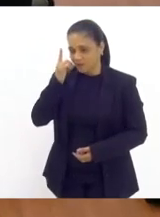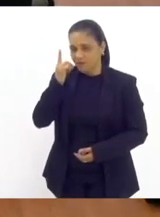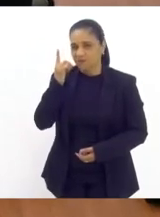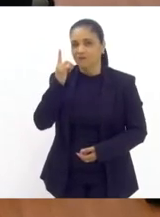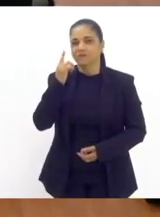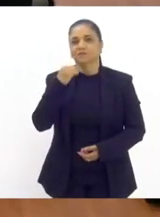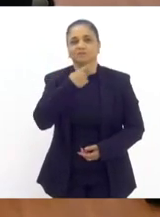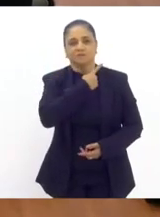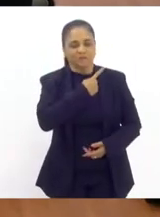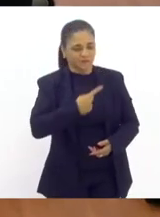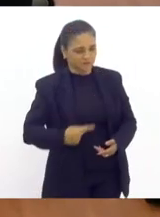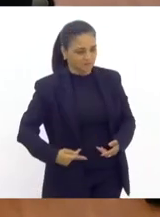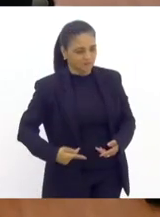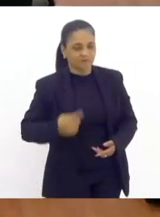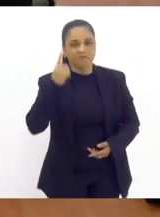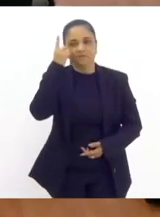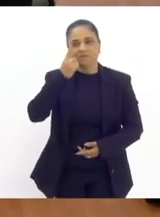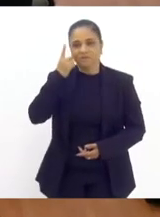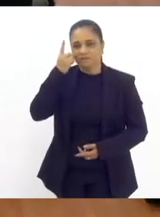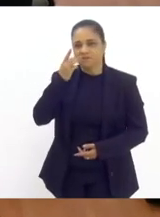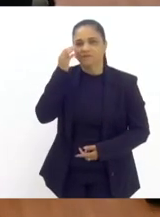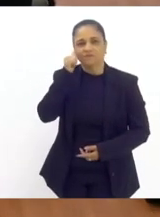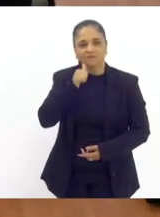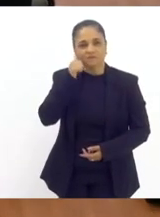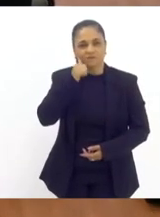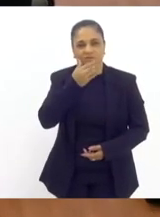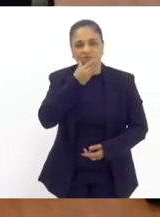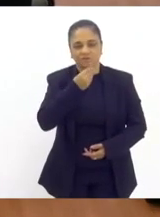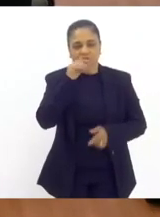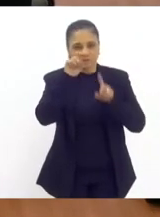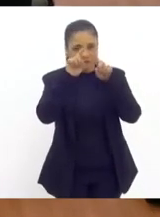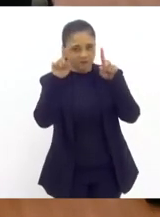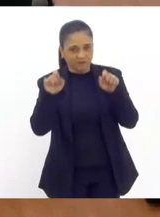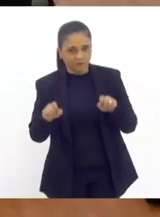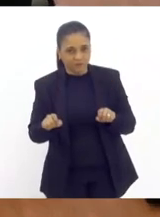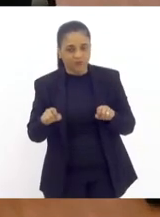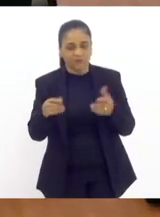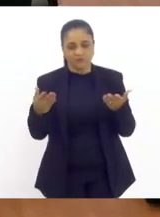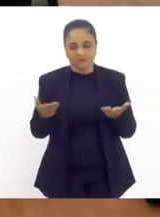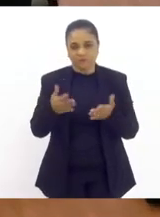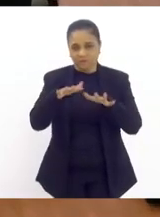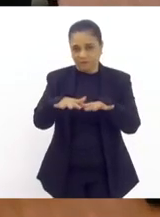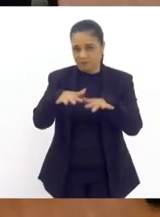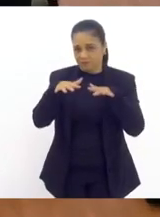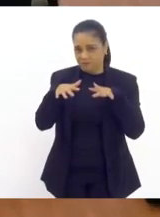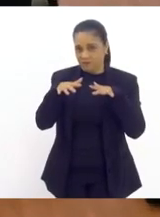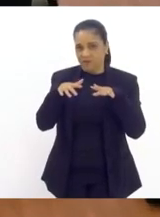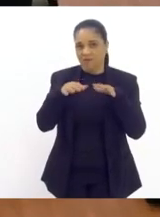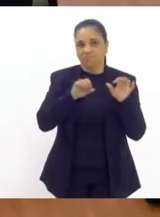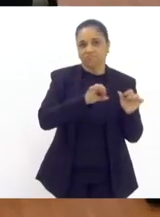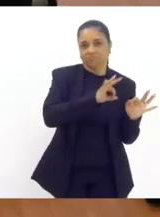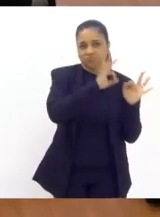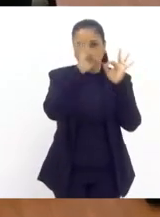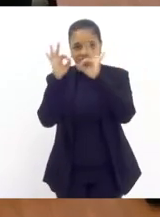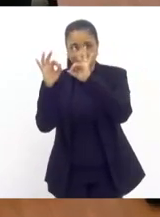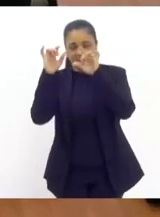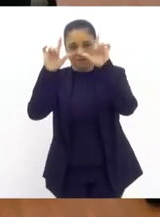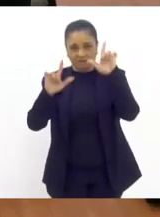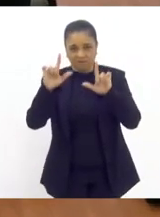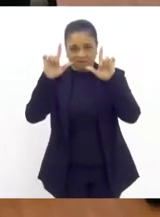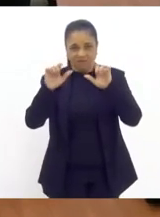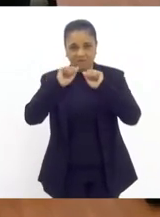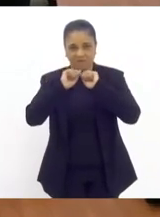senhores e senhoras deputados servidores desta casa demais presentes e espectadores da TV alerj